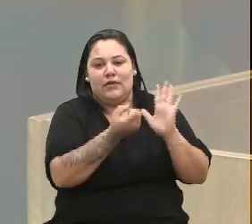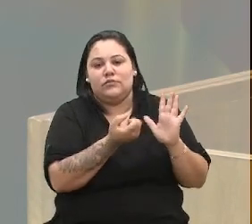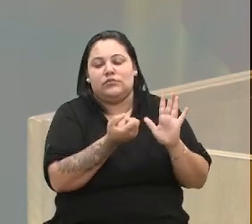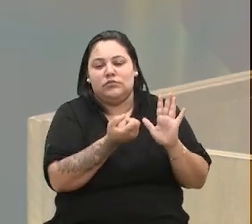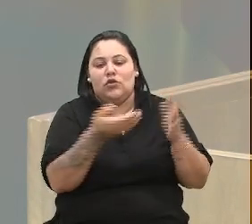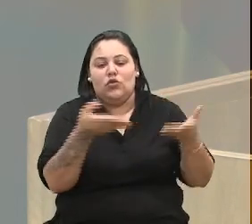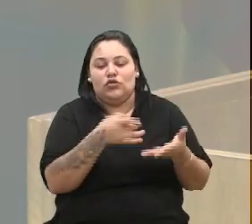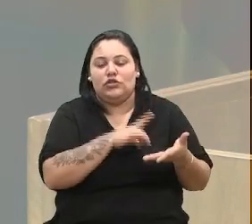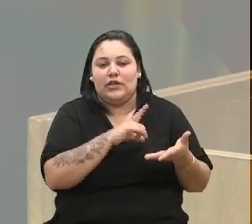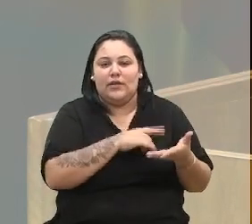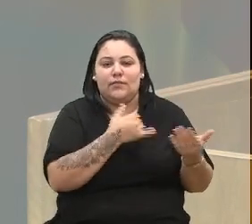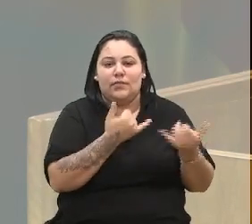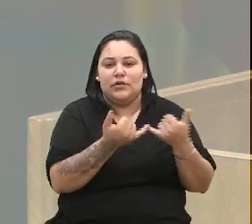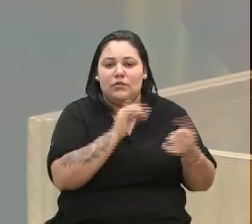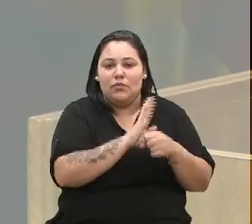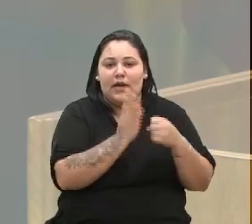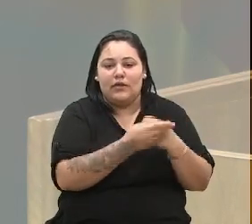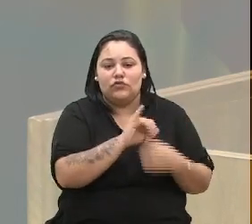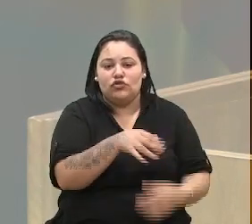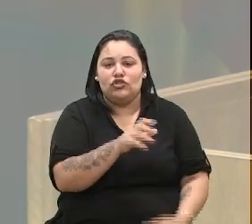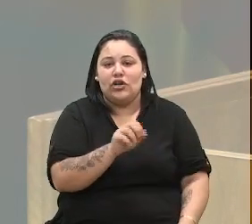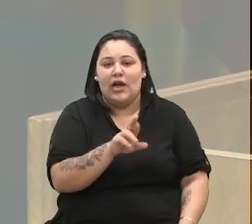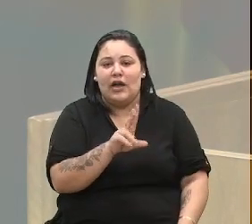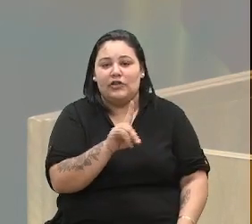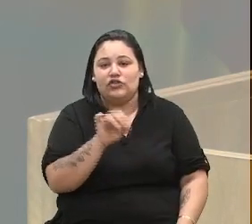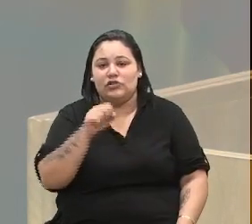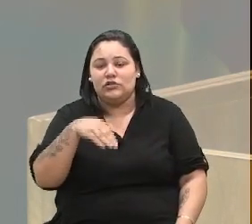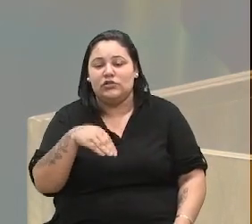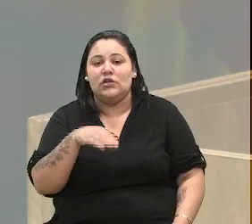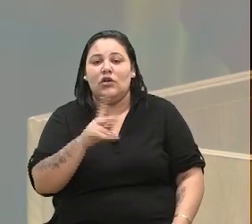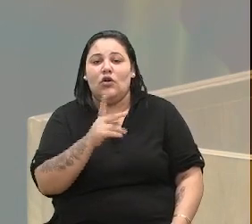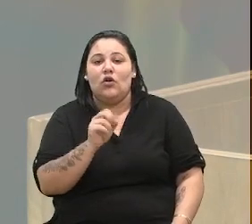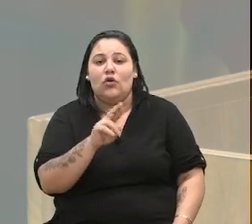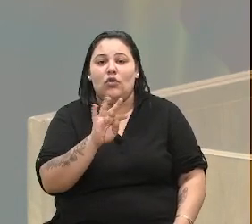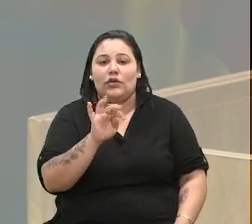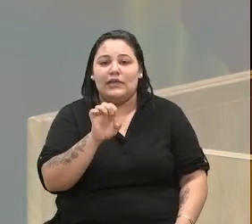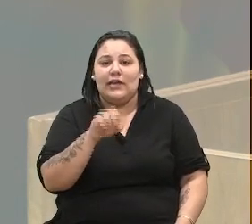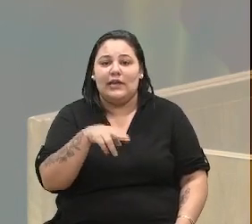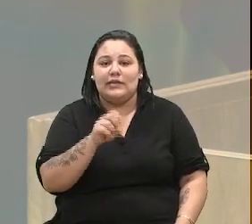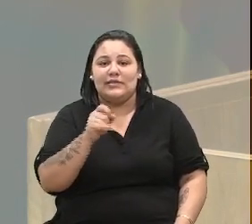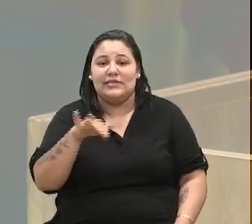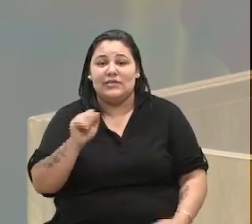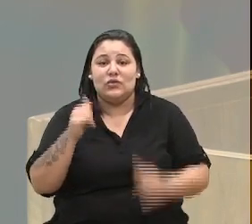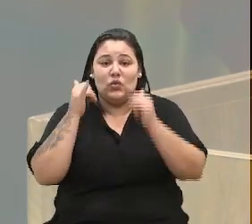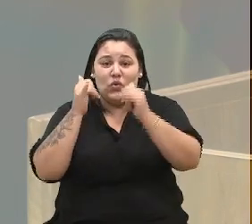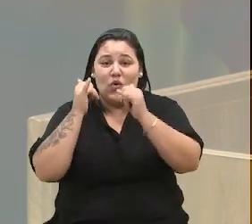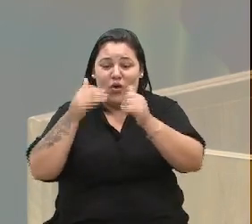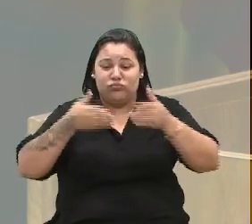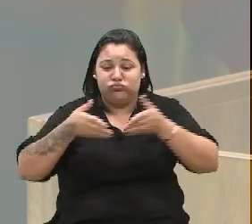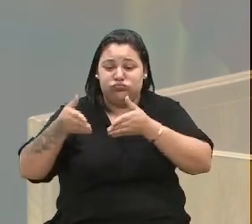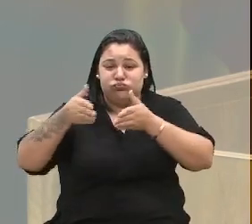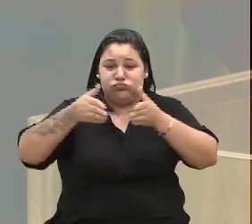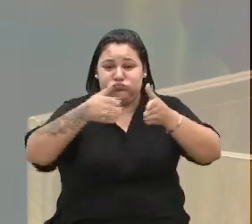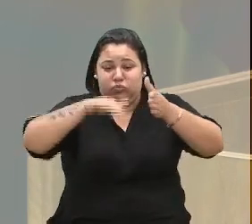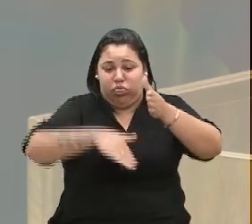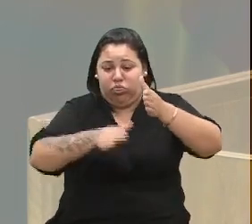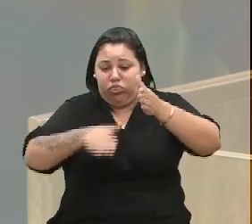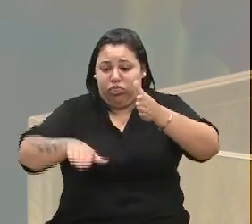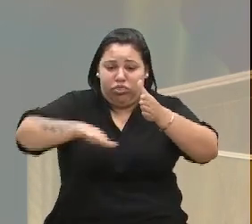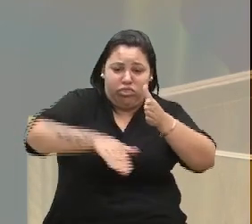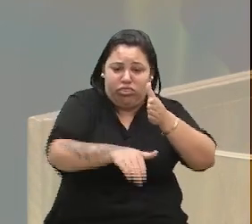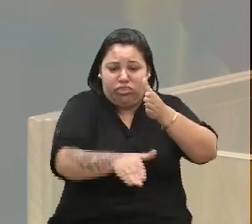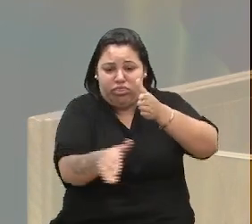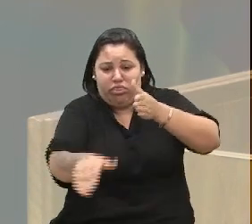no Jardim das Hortênsias, que o ônibus está andando num asfalto totalmente esburacado, e isso gera